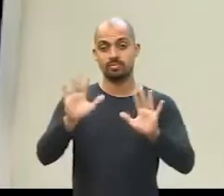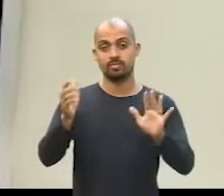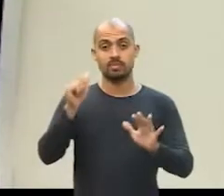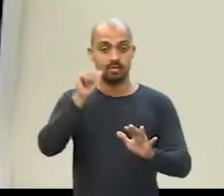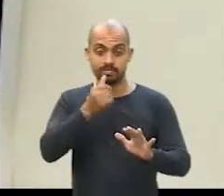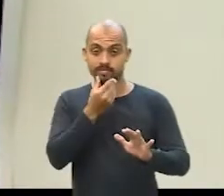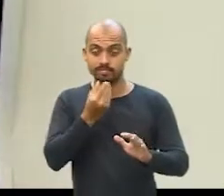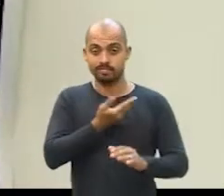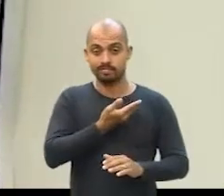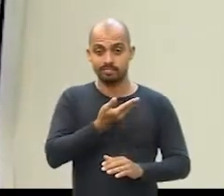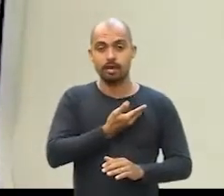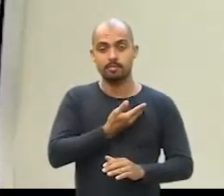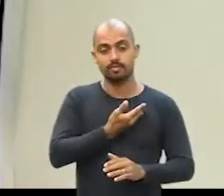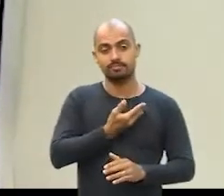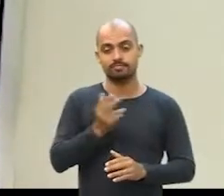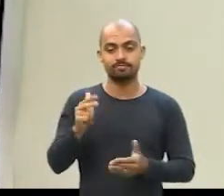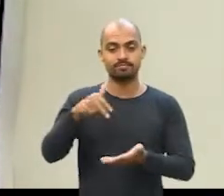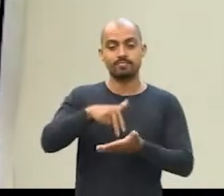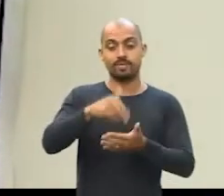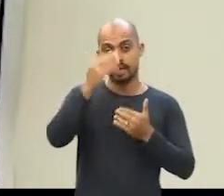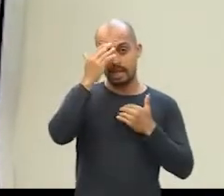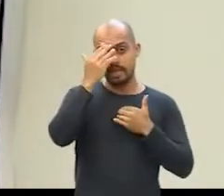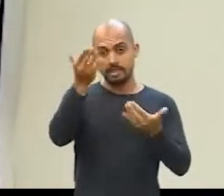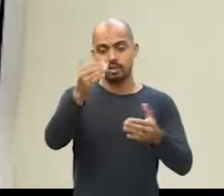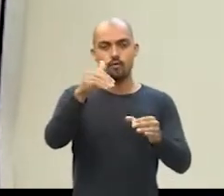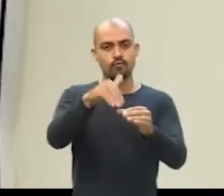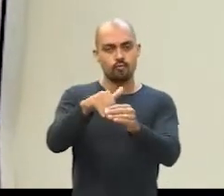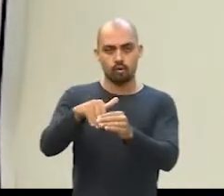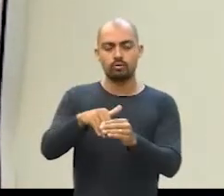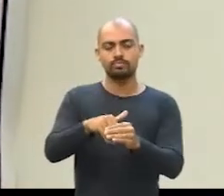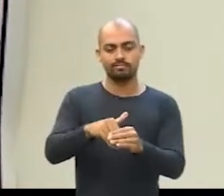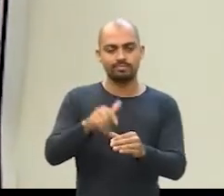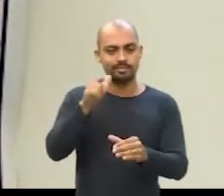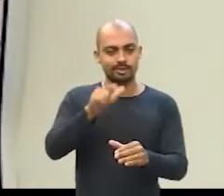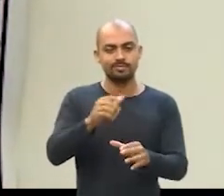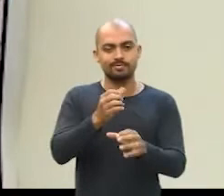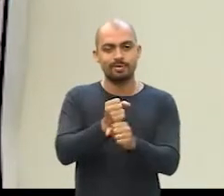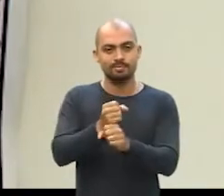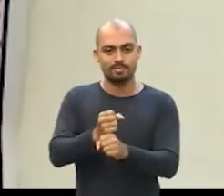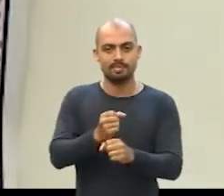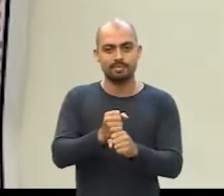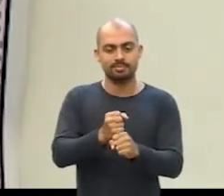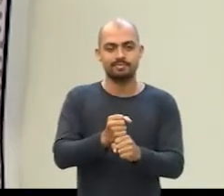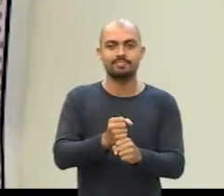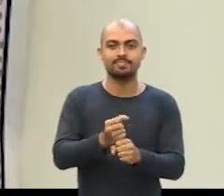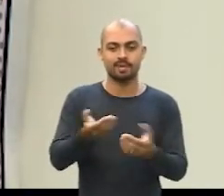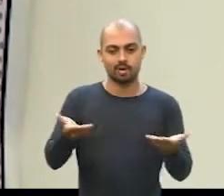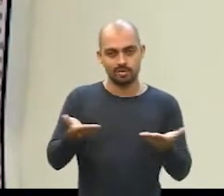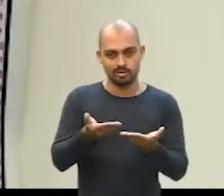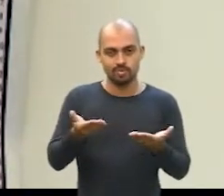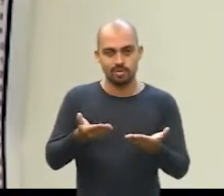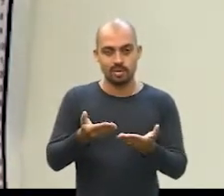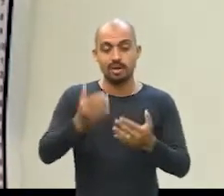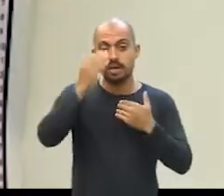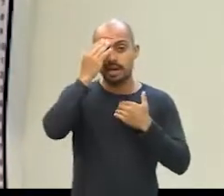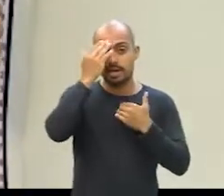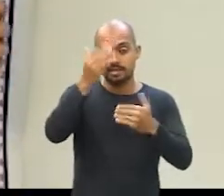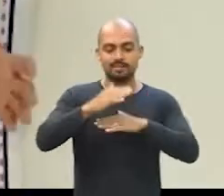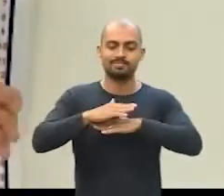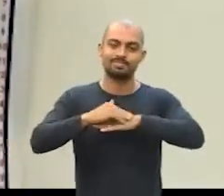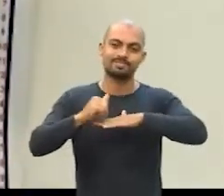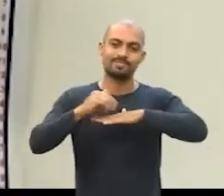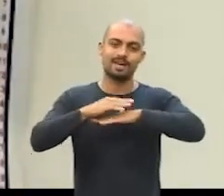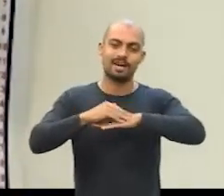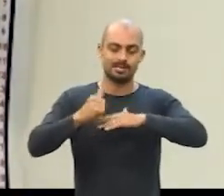Meu amigo e minha amiga, passando para agradecer os votos obtidos nessa última eleição.